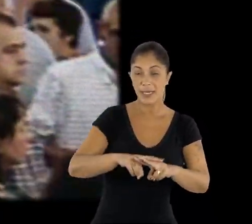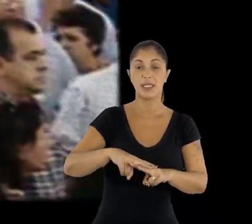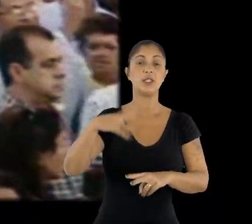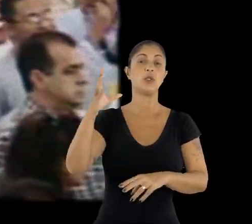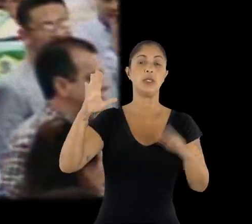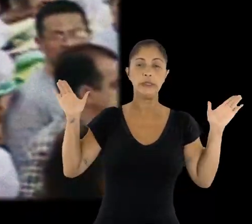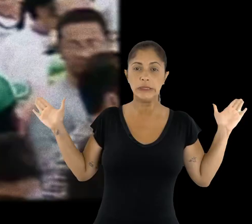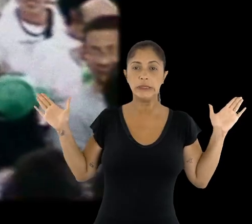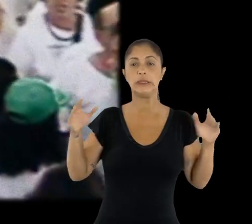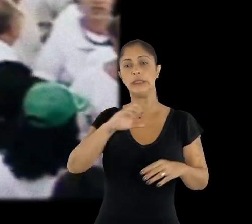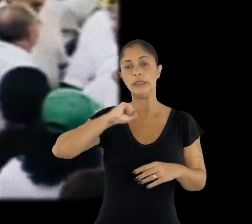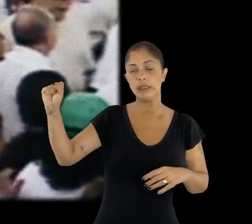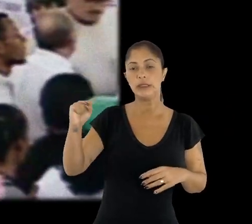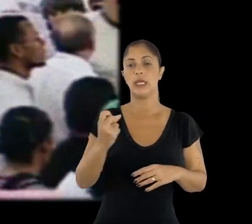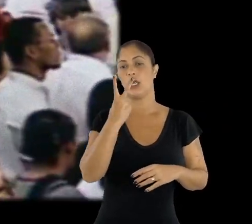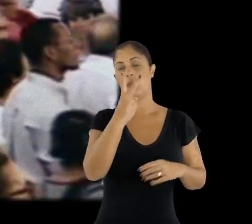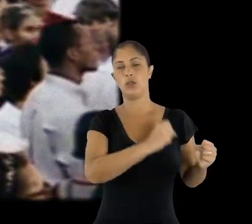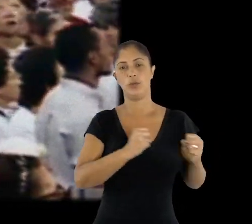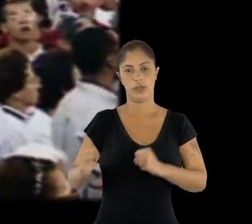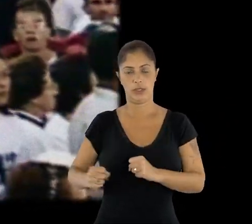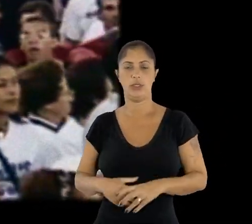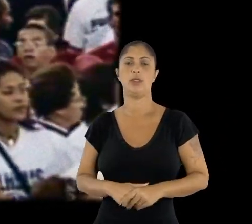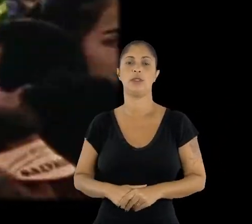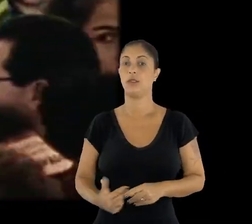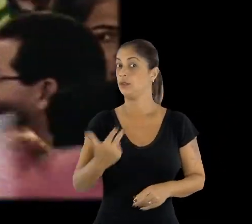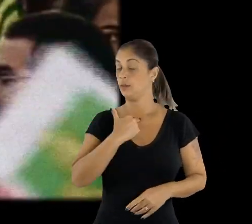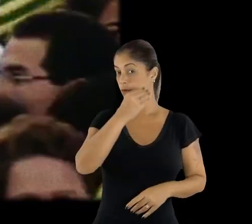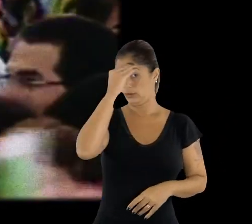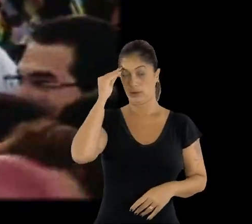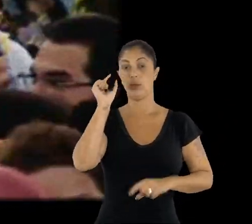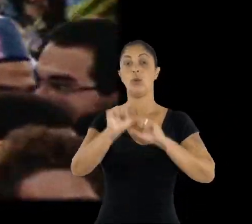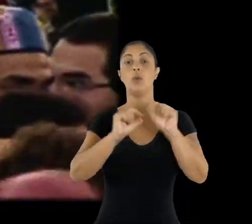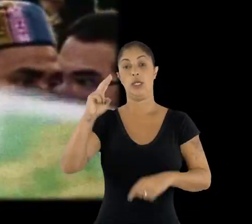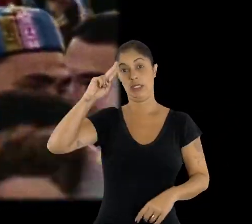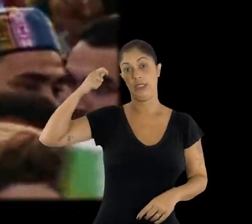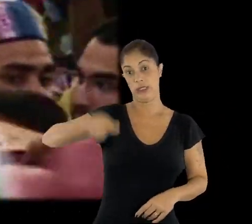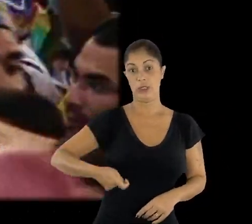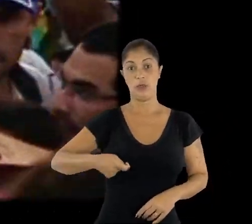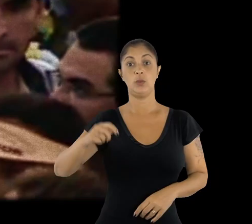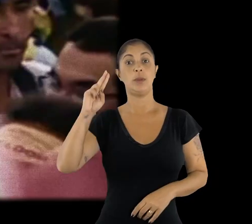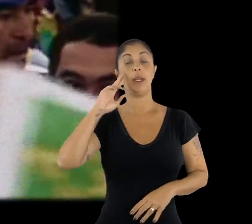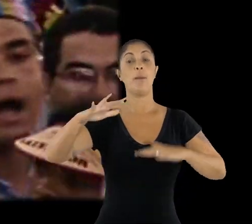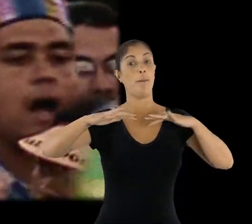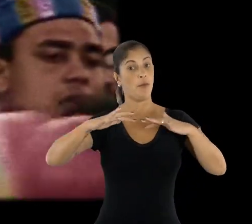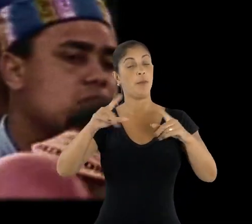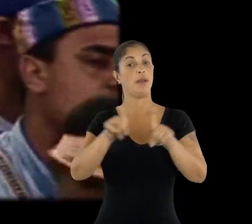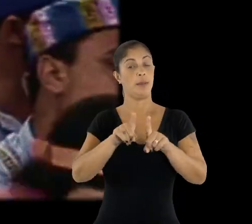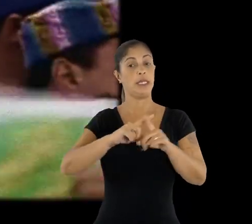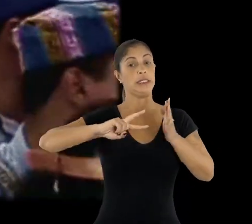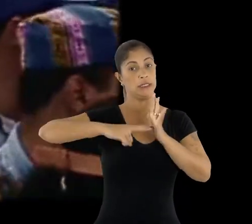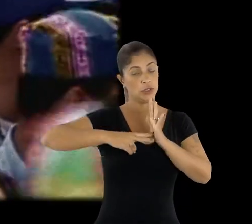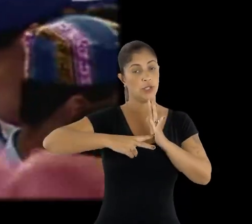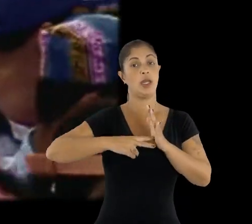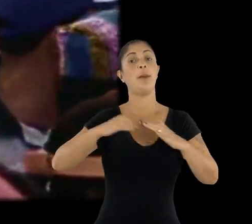processado sobre 2 poderes. Nós não podemos esquecer que, em função da ditadura militar, os movimentos